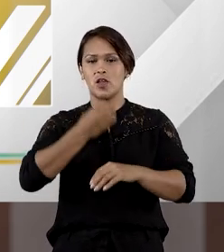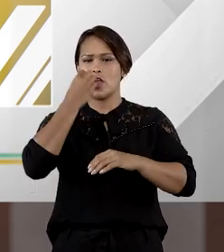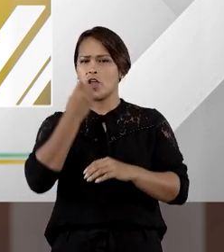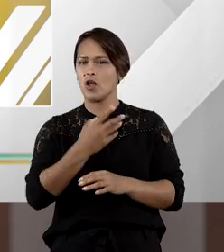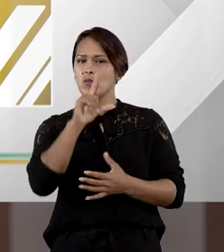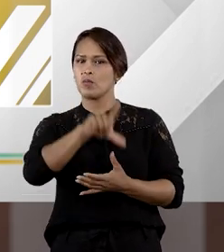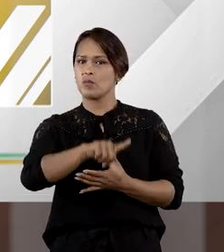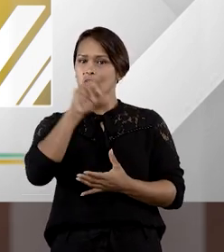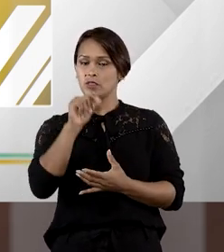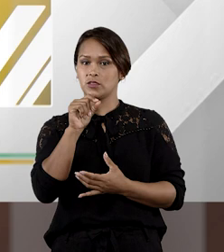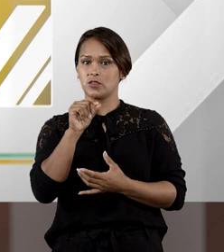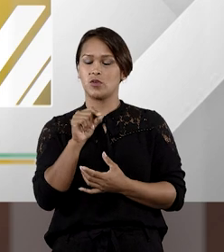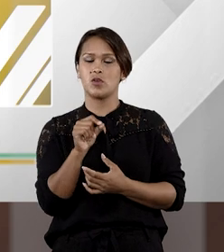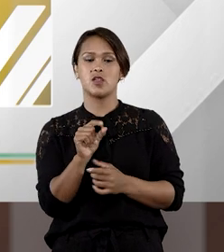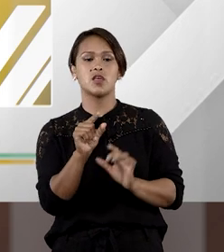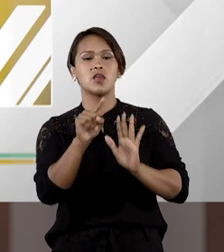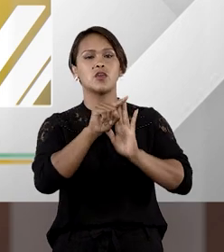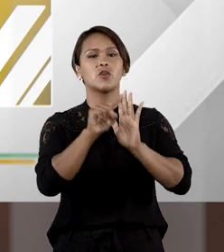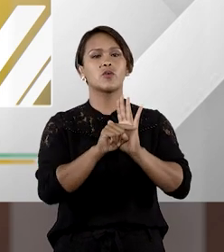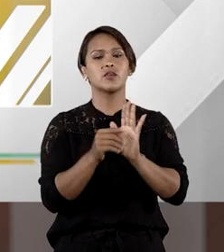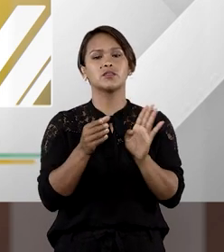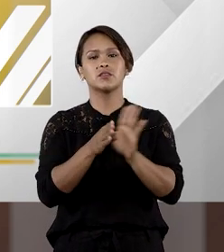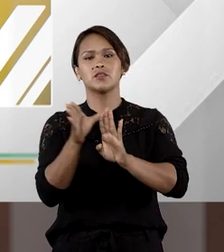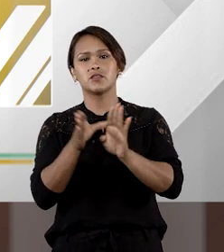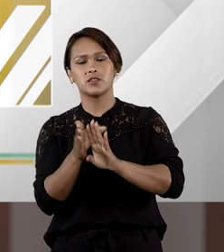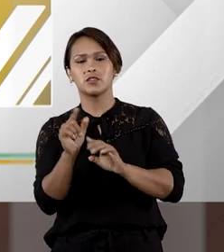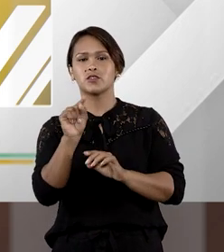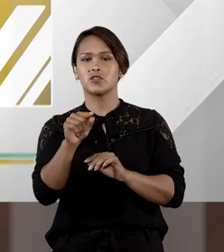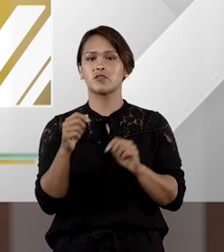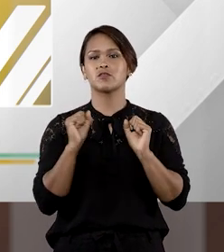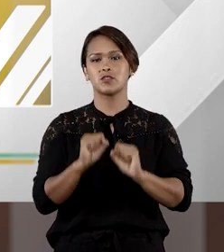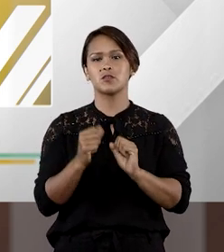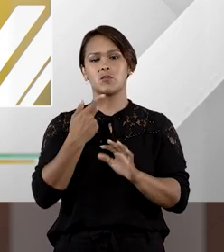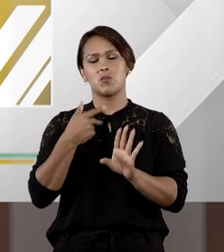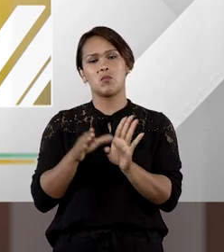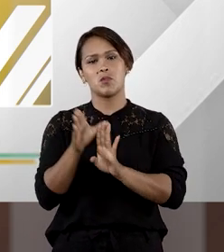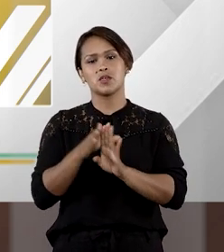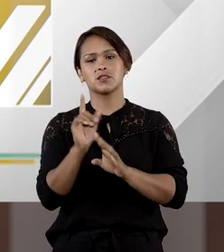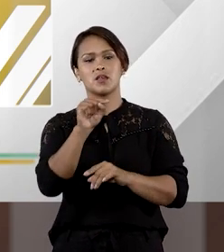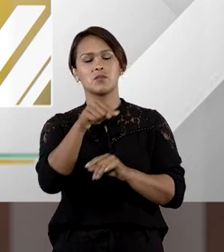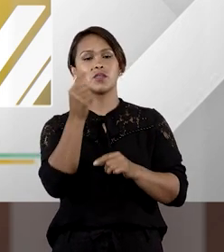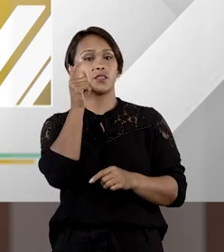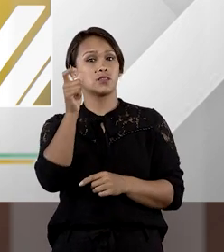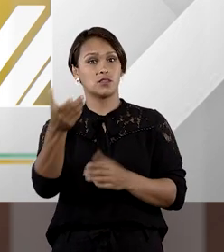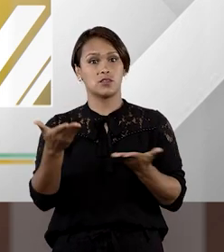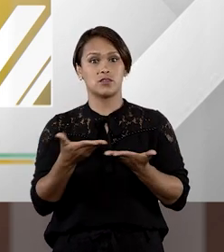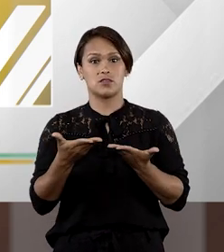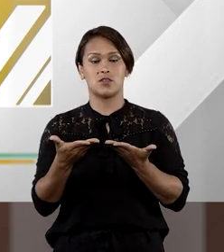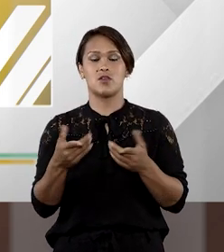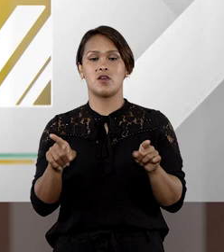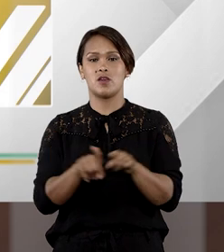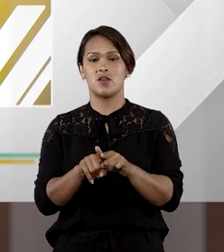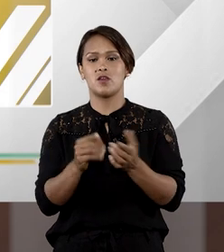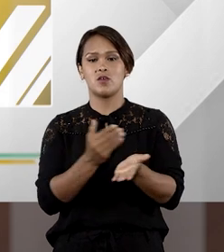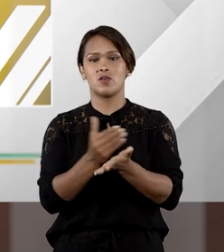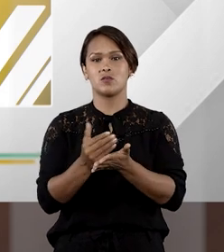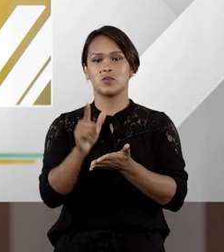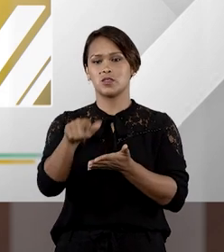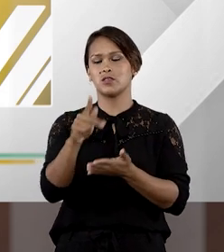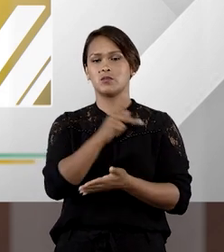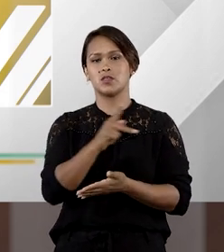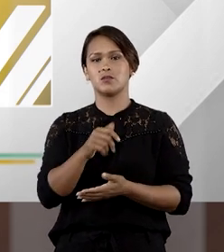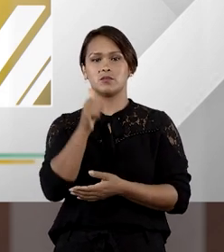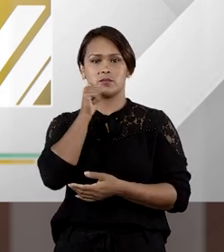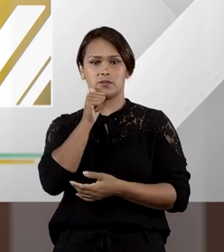boa alternativa, quais seriam então as orientações que vocês podem passar para quem está nos assistindo agora, começando